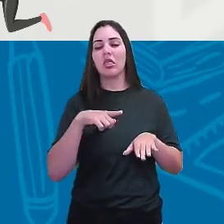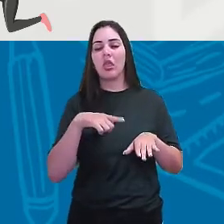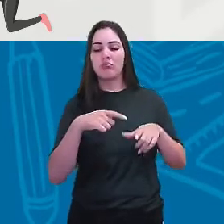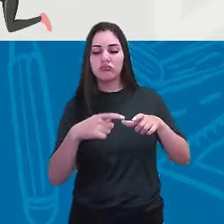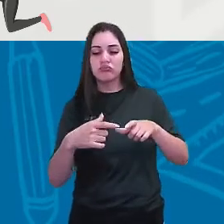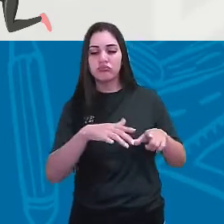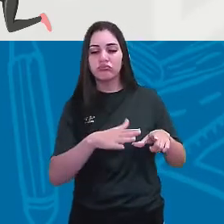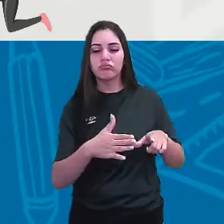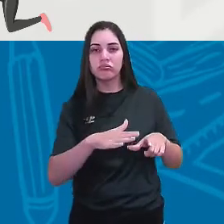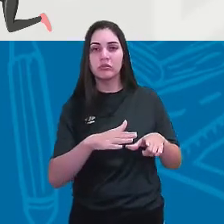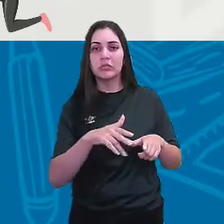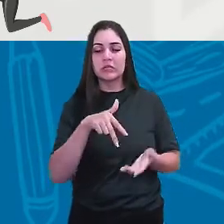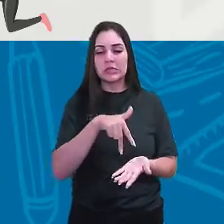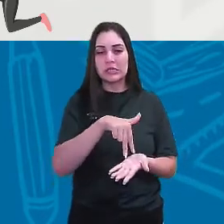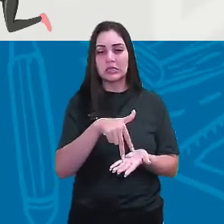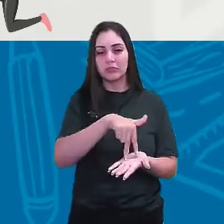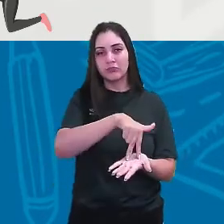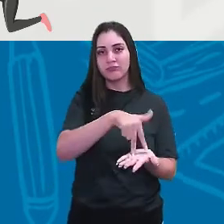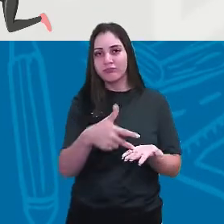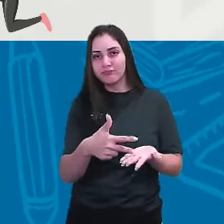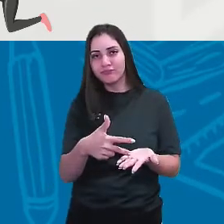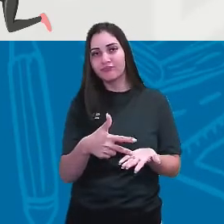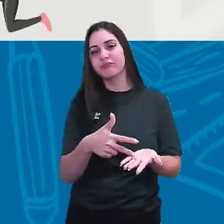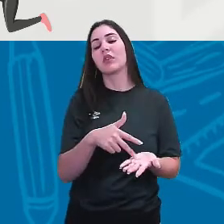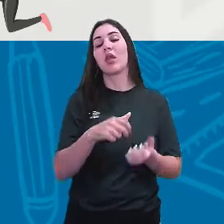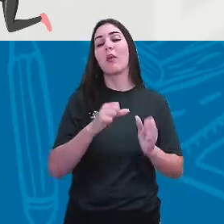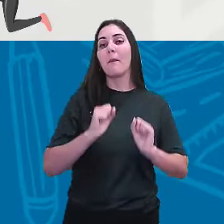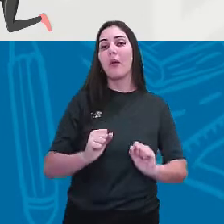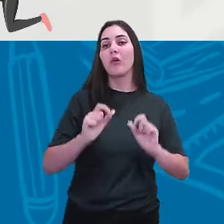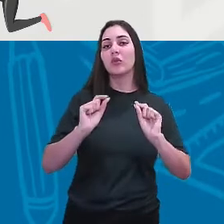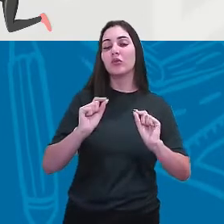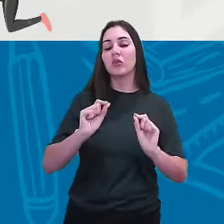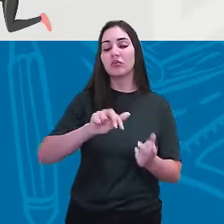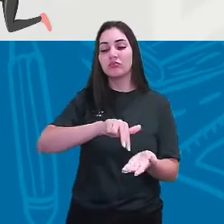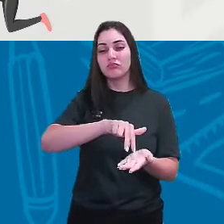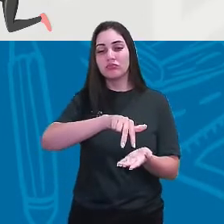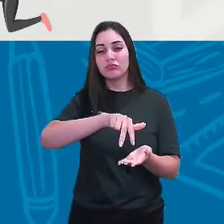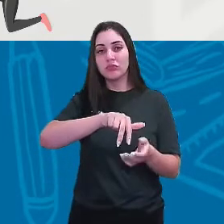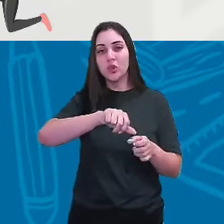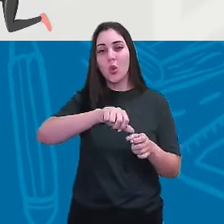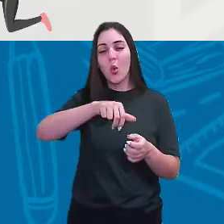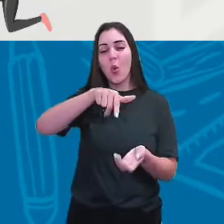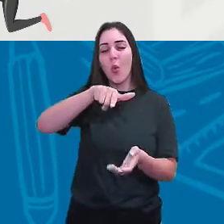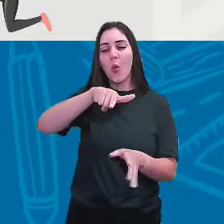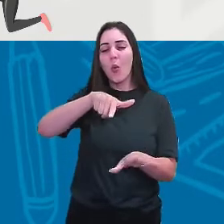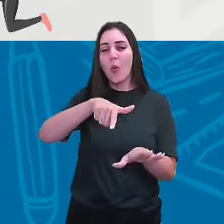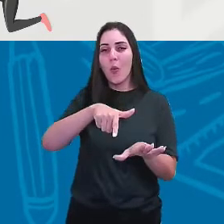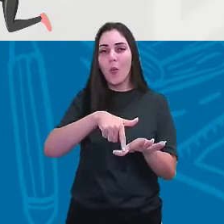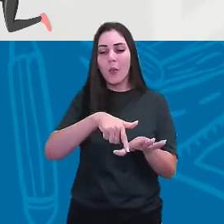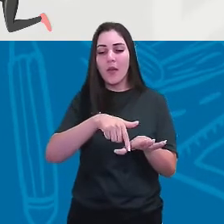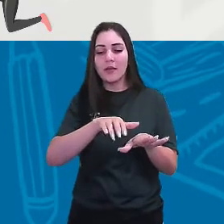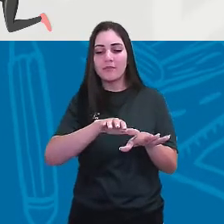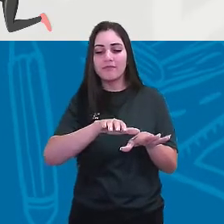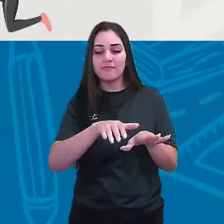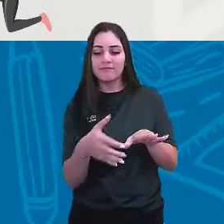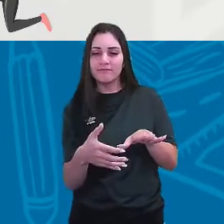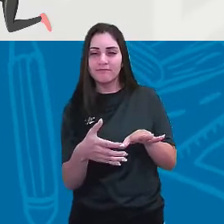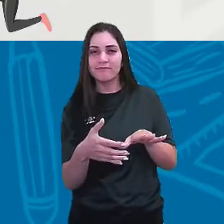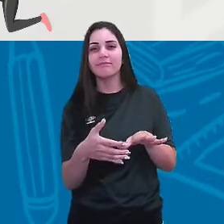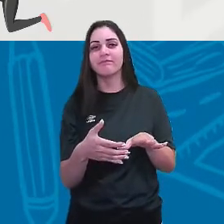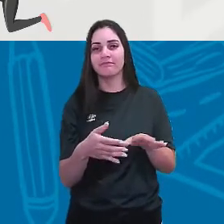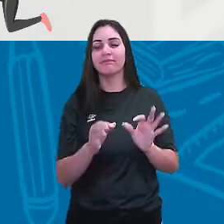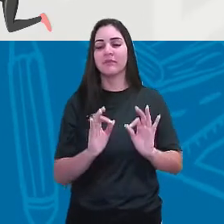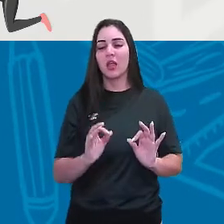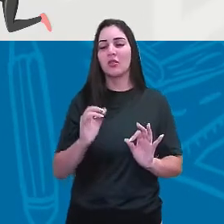outro, e você pisa de mau jeito, né, e você pode então torcer o seu pé, como no exemplo da imagem que a gente observa,